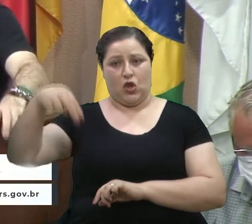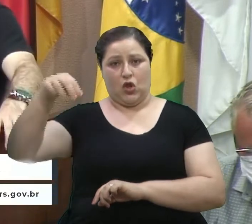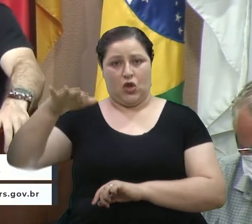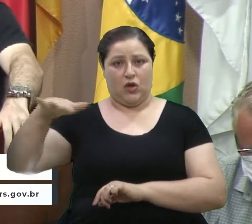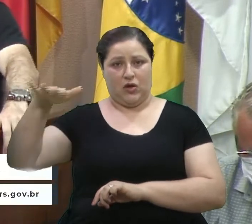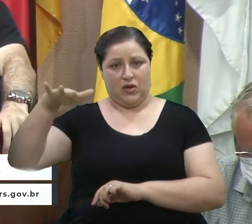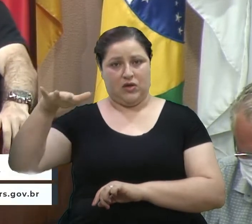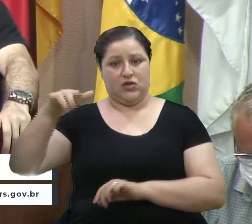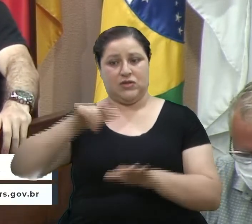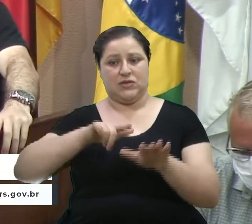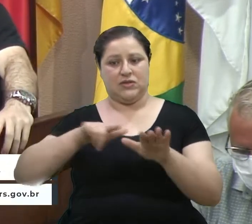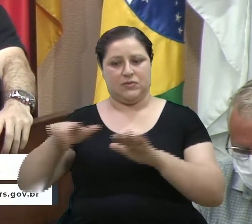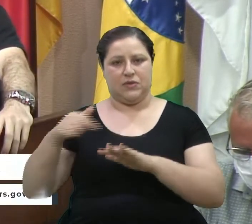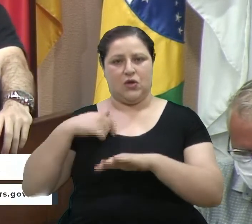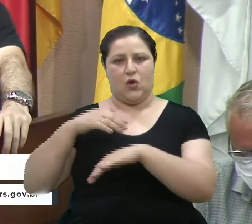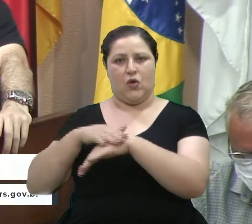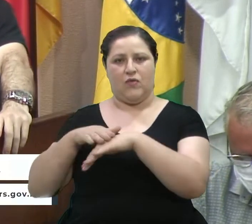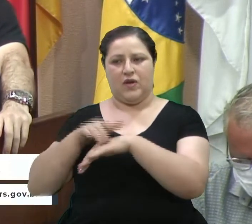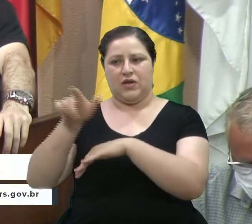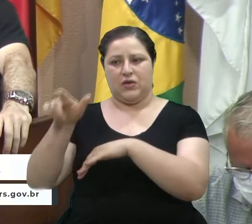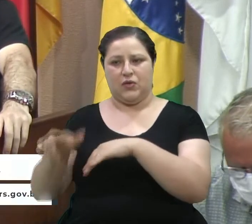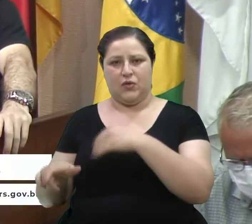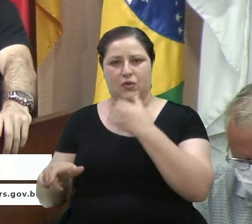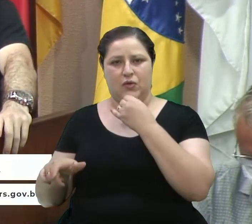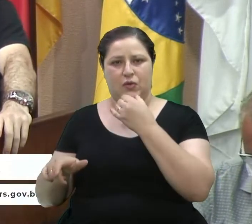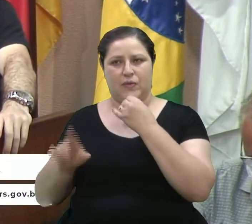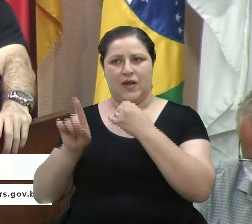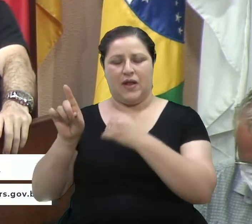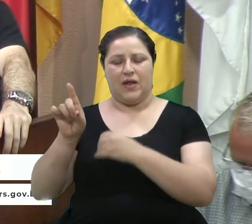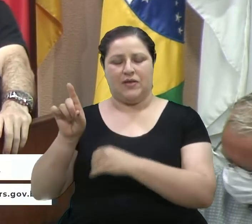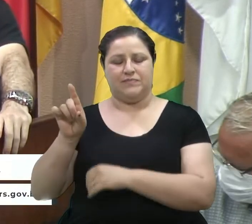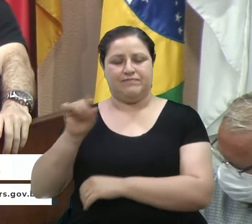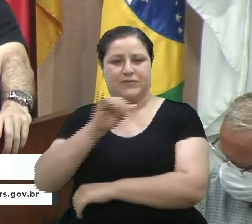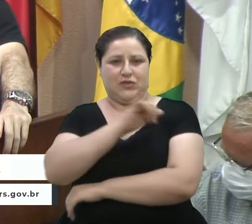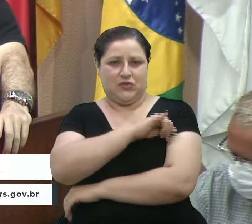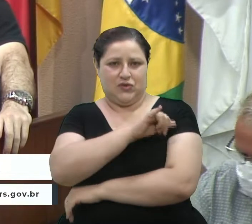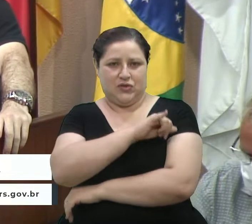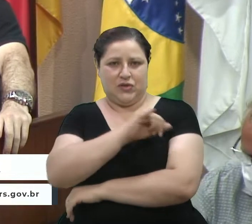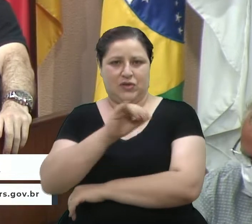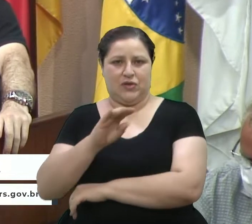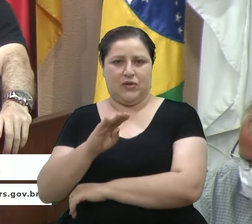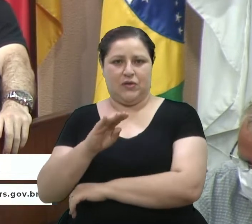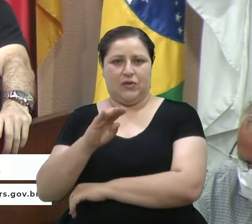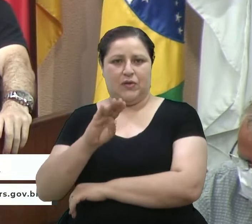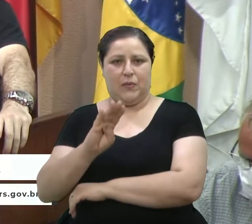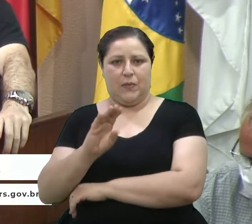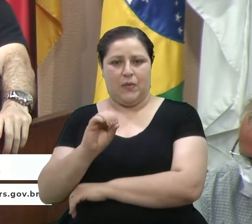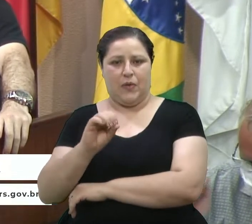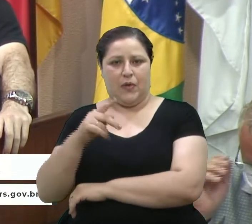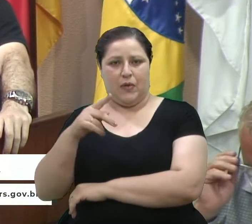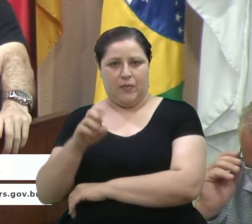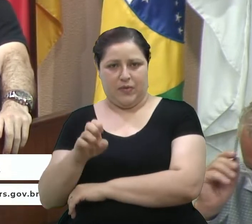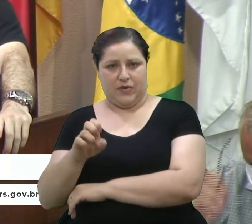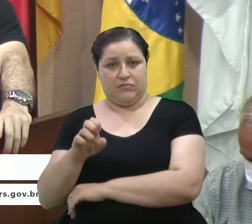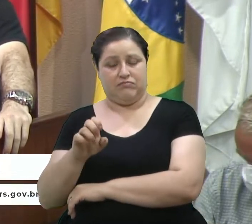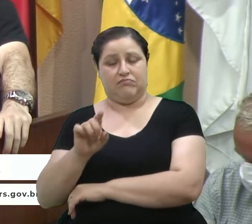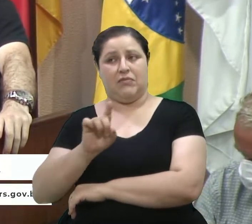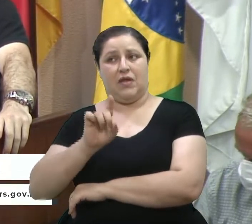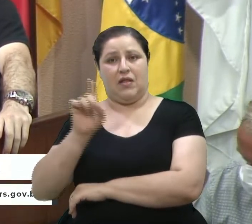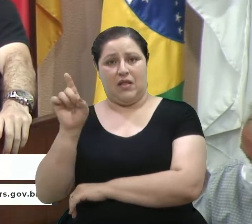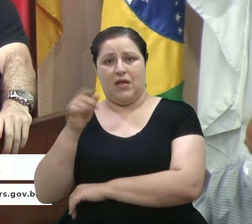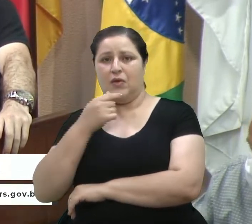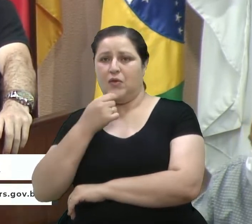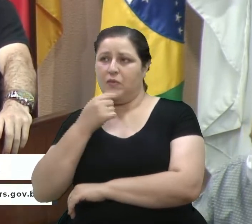conversando com um caveira do BOP, lá do Rio de Janeiro, e fui elogiar o BOP, e ele falou que... Ele elogiou a Brigada Militar. Ele